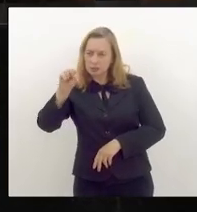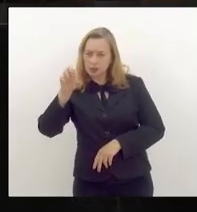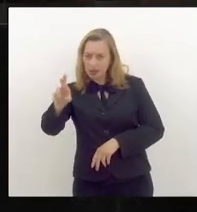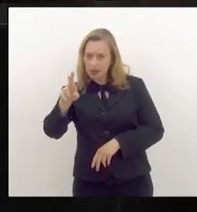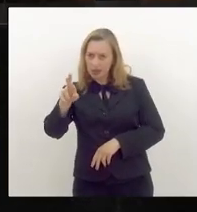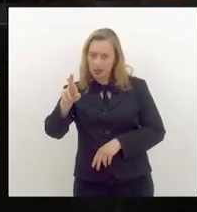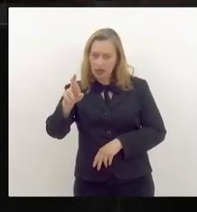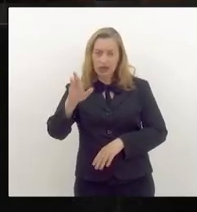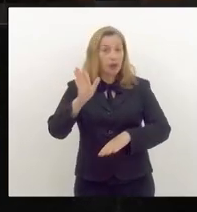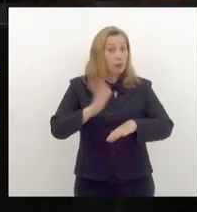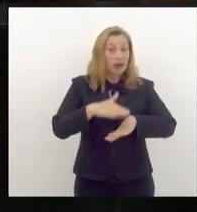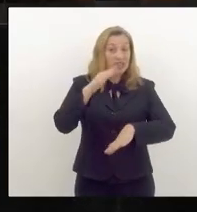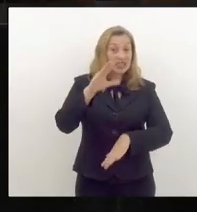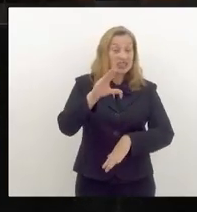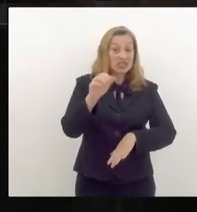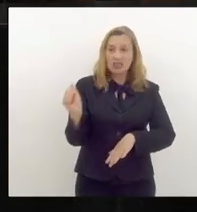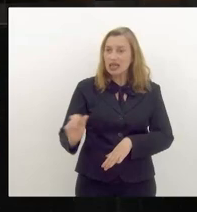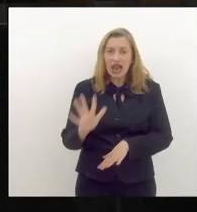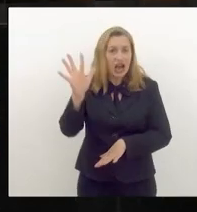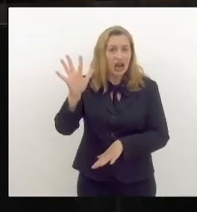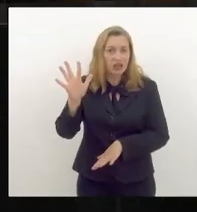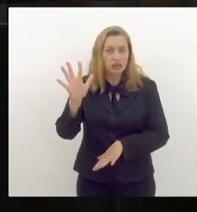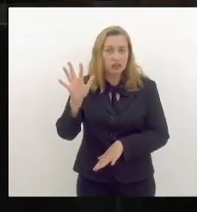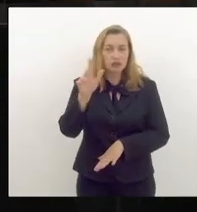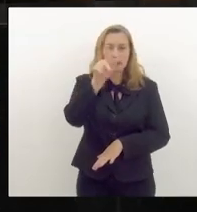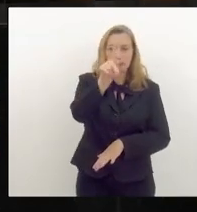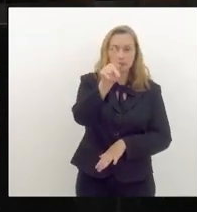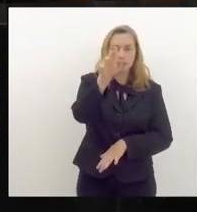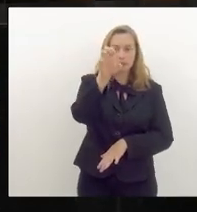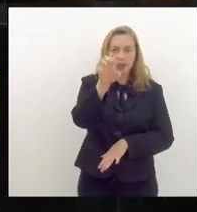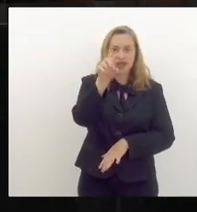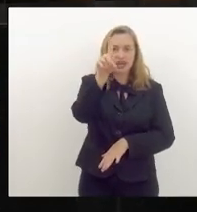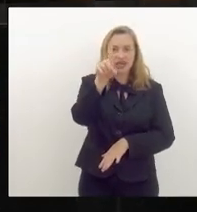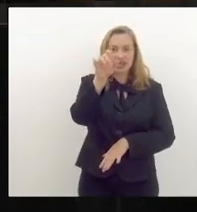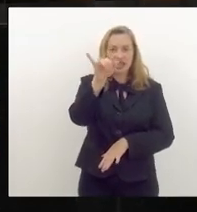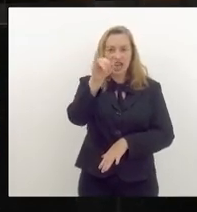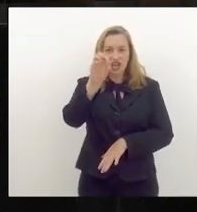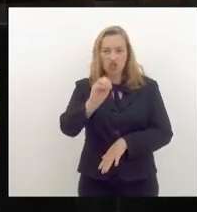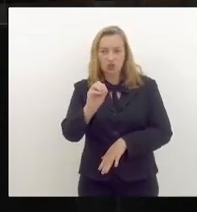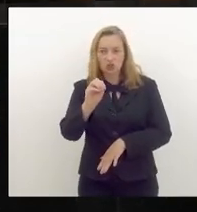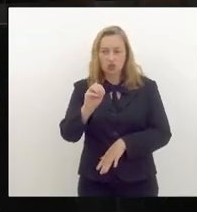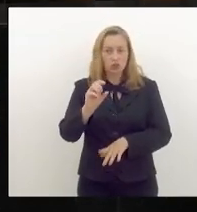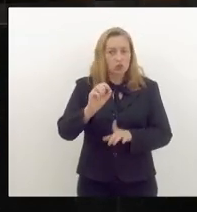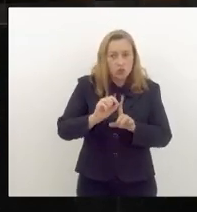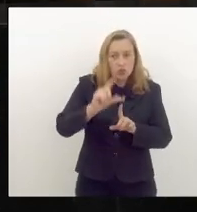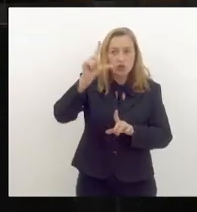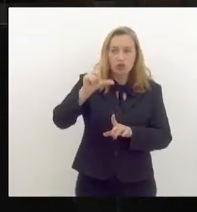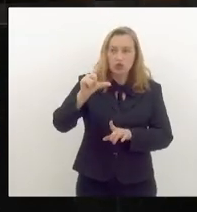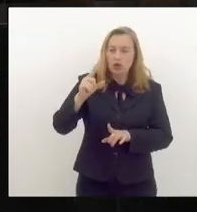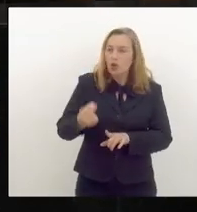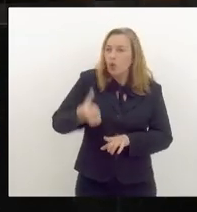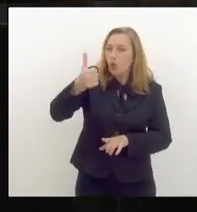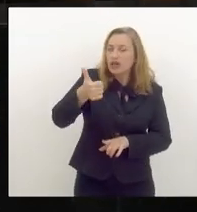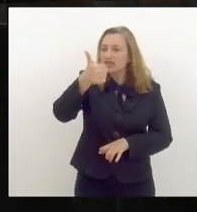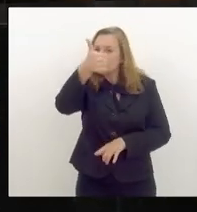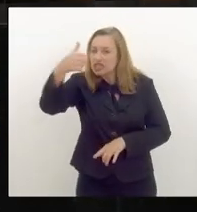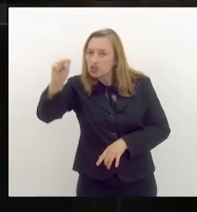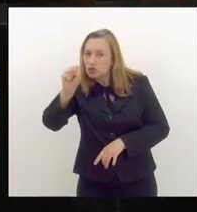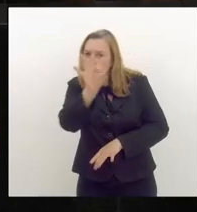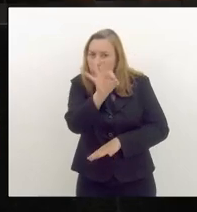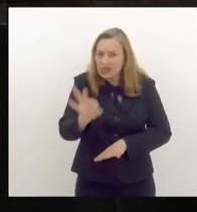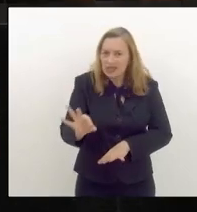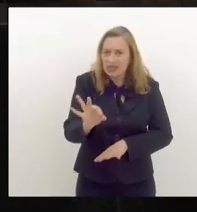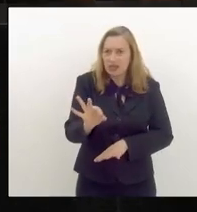caros do Brasil e para CCR rota aumentos percentuais de quase dezoito por cento